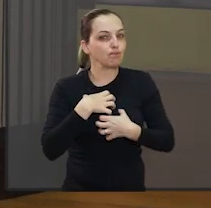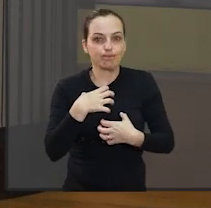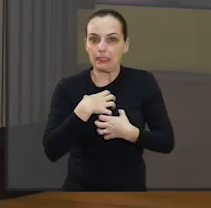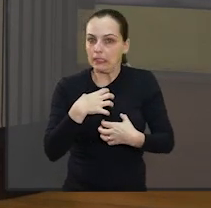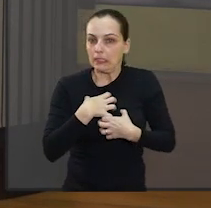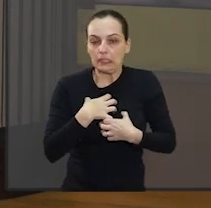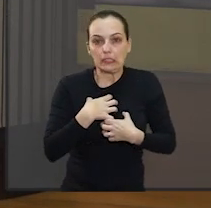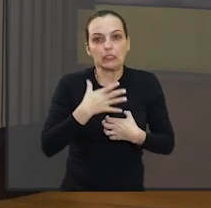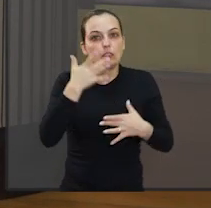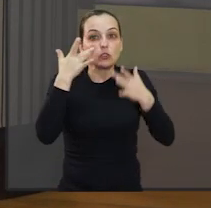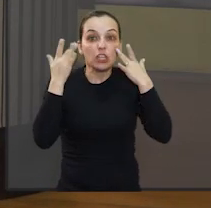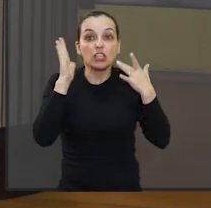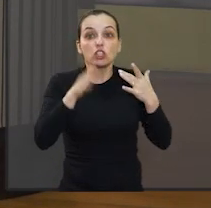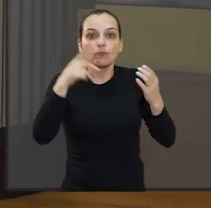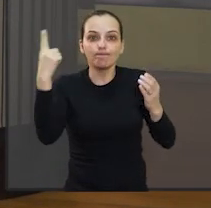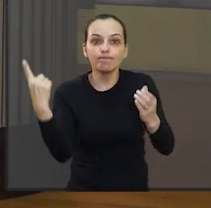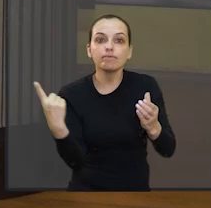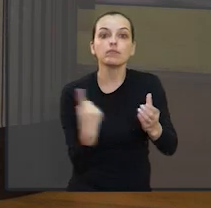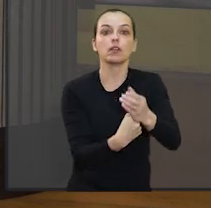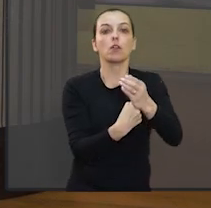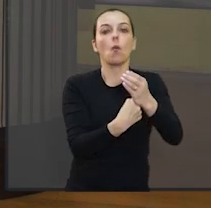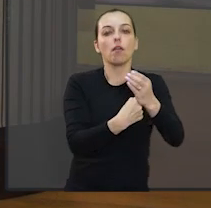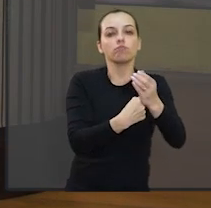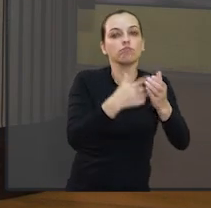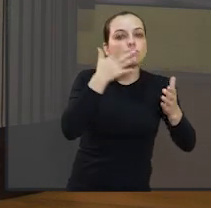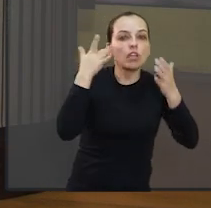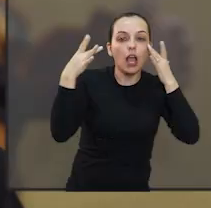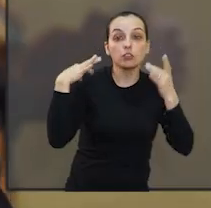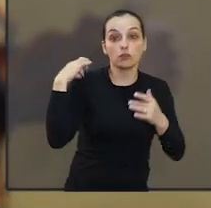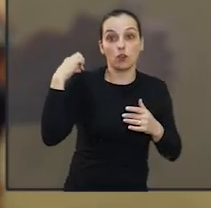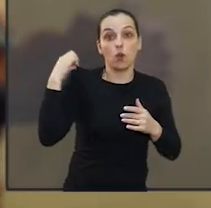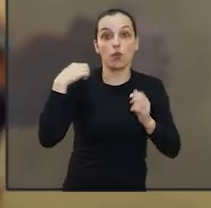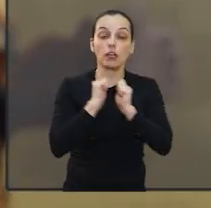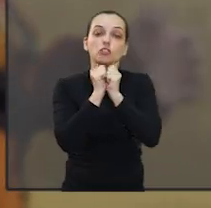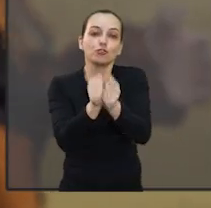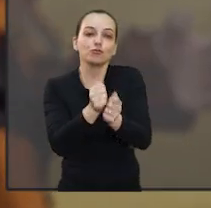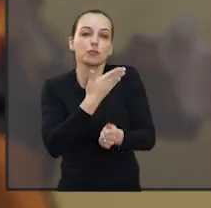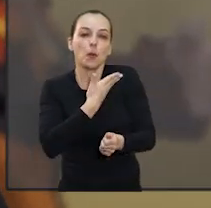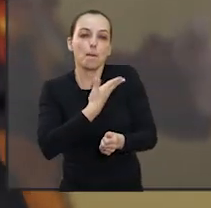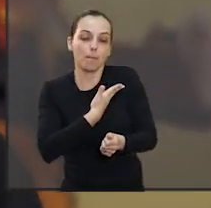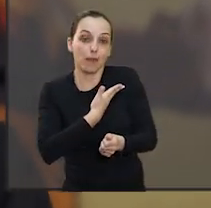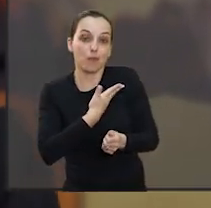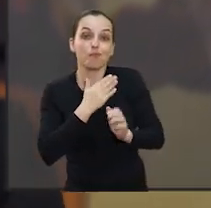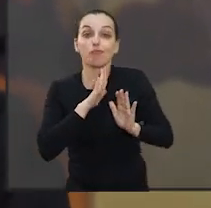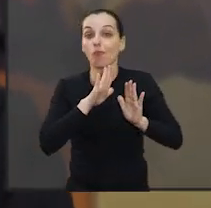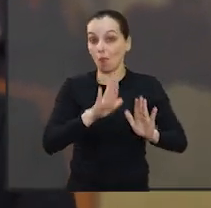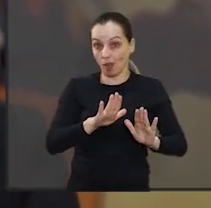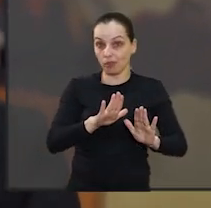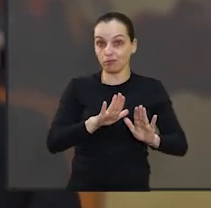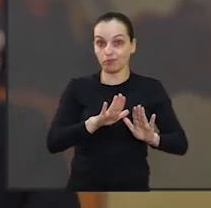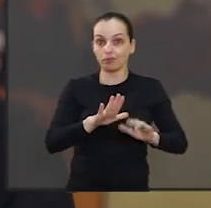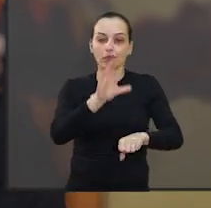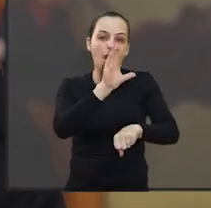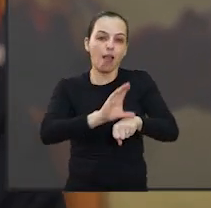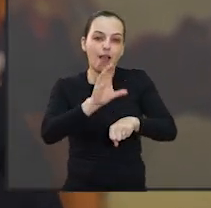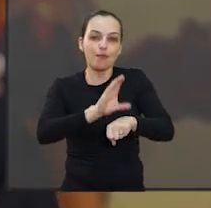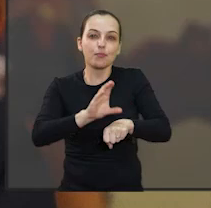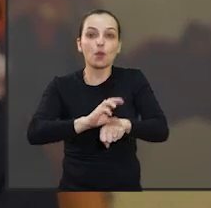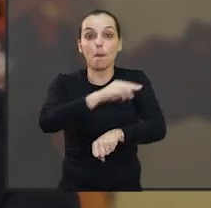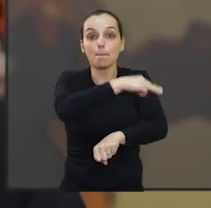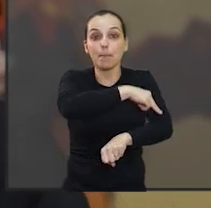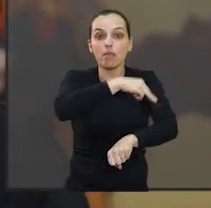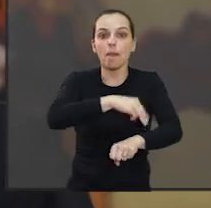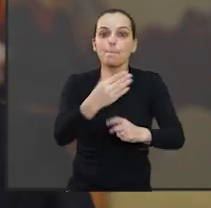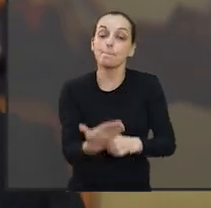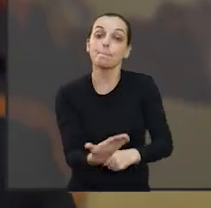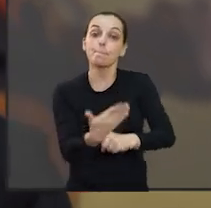na cidade, eu já estava completamente ali junto das pessoas, né, nesse contexto, e eu achei que de fato não